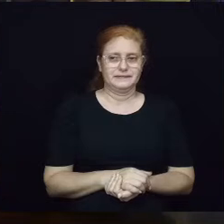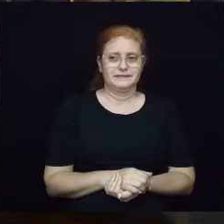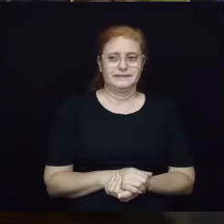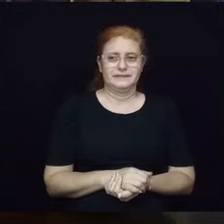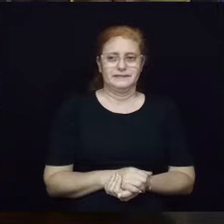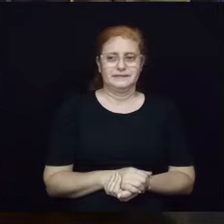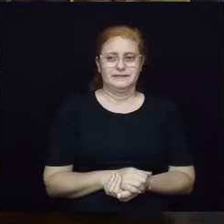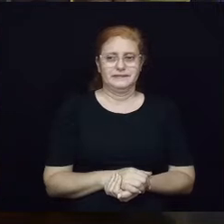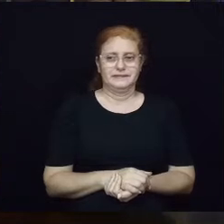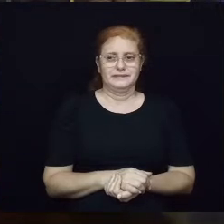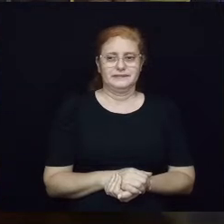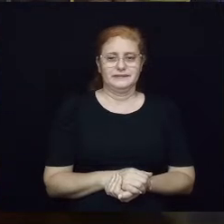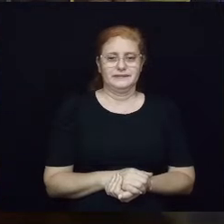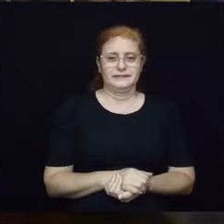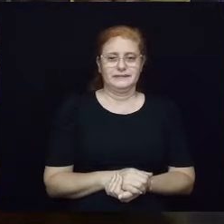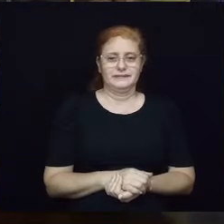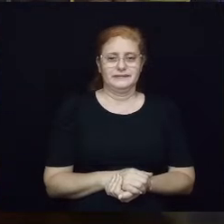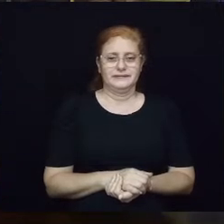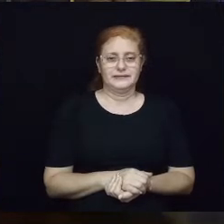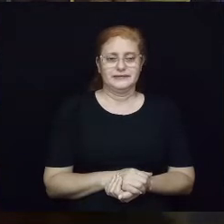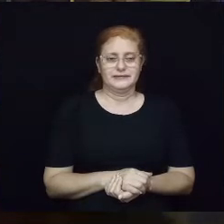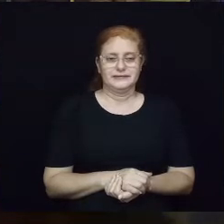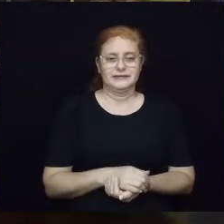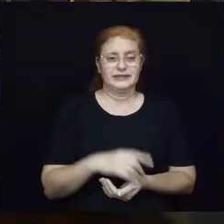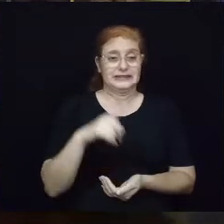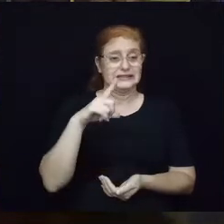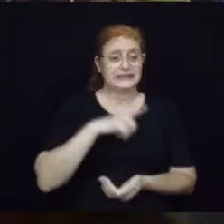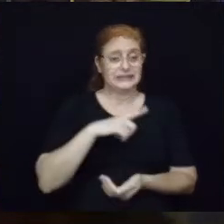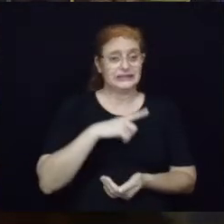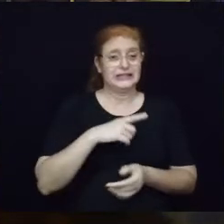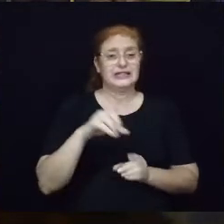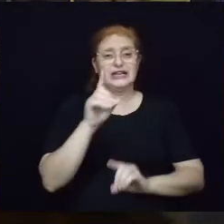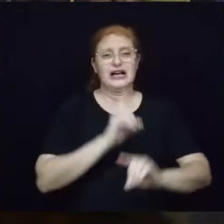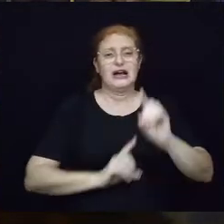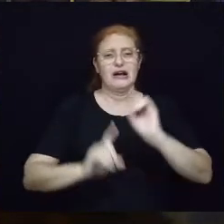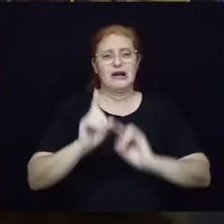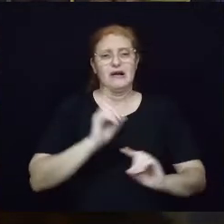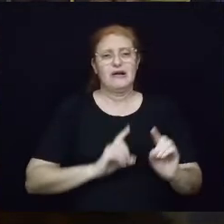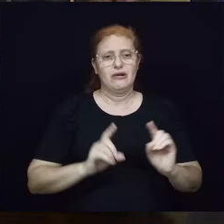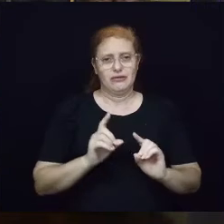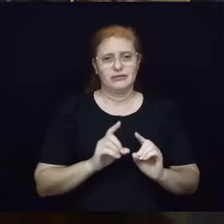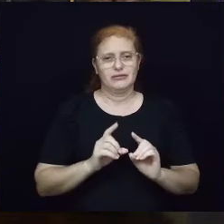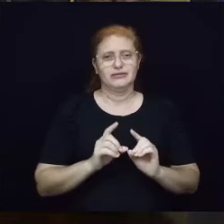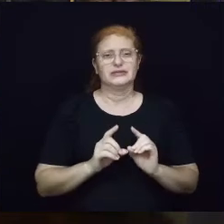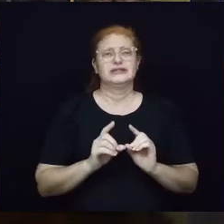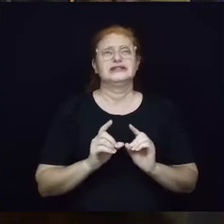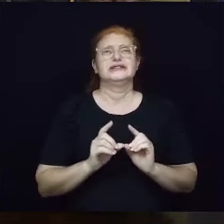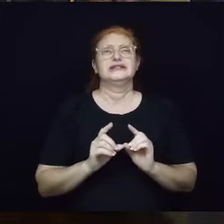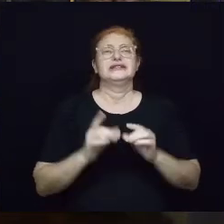Que guarda uma certa figuração, né? Conheço algumas peças daquele período.